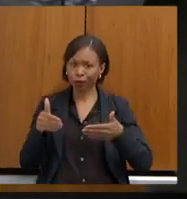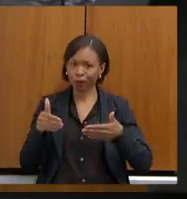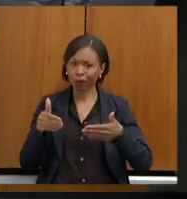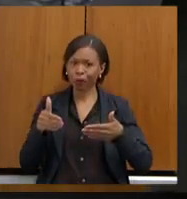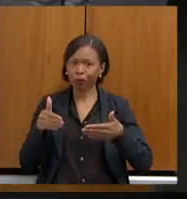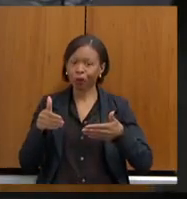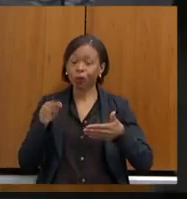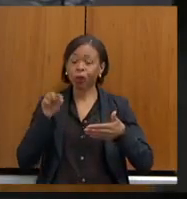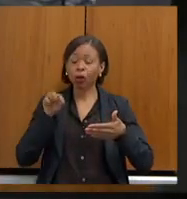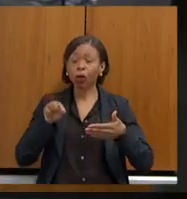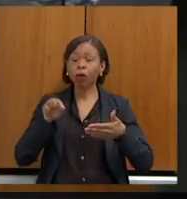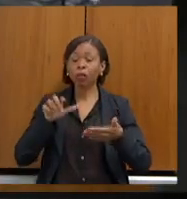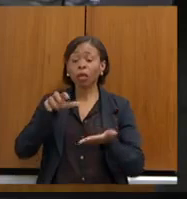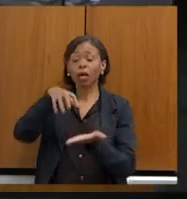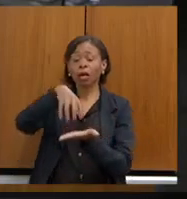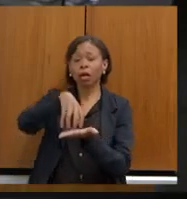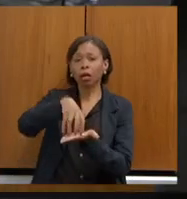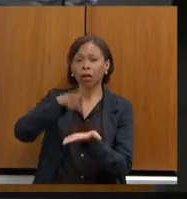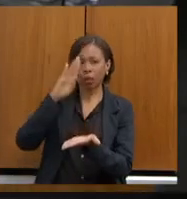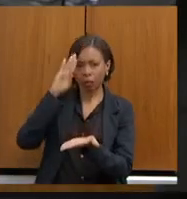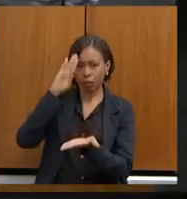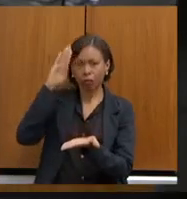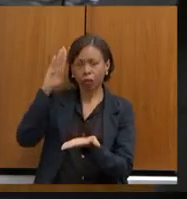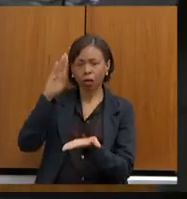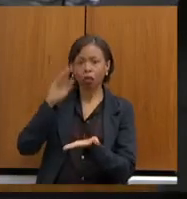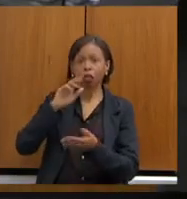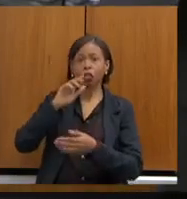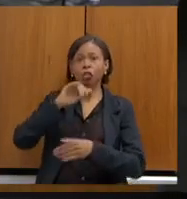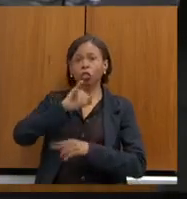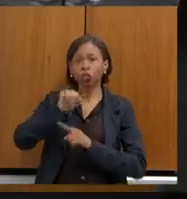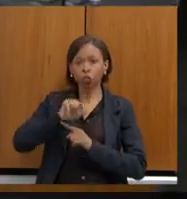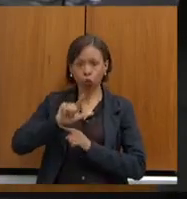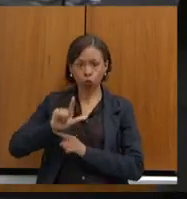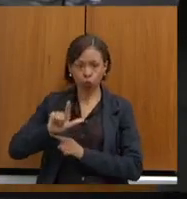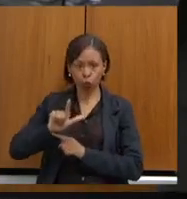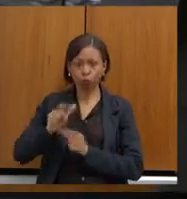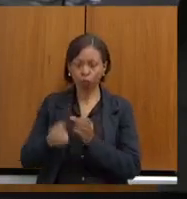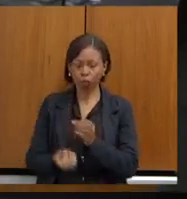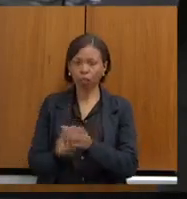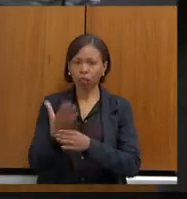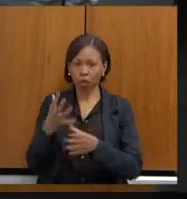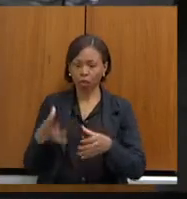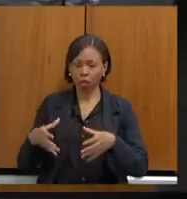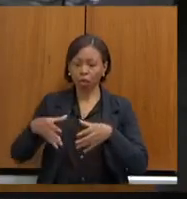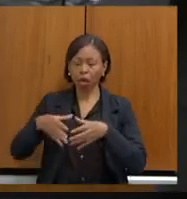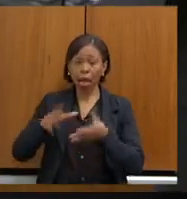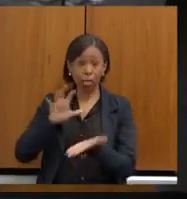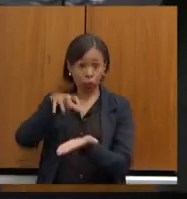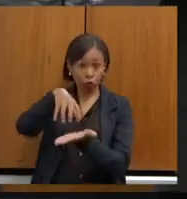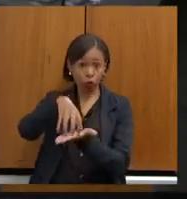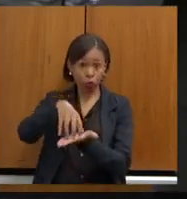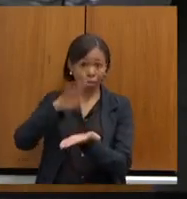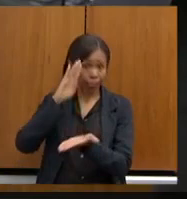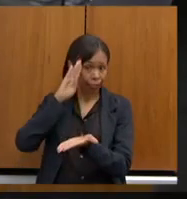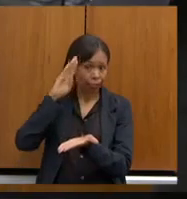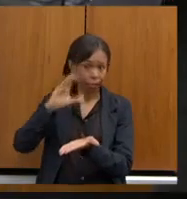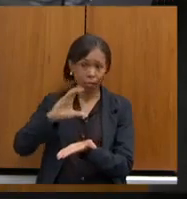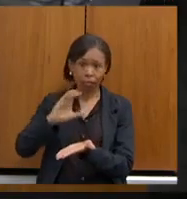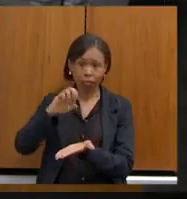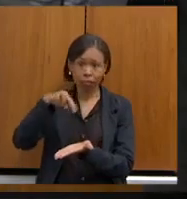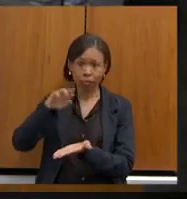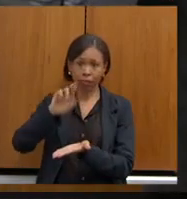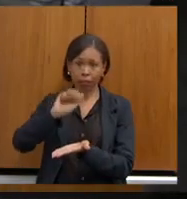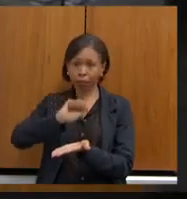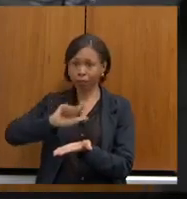central desse mês de Julho nós haveremos de implantar a central nós já fizemos um processo seletivo